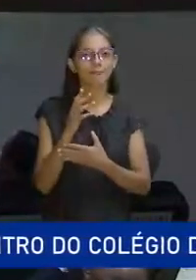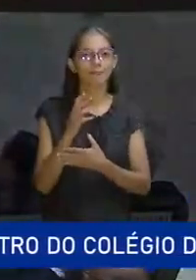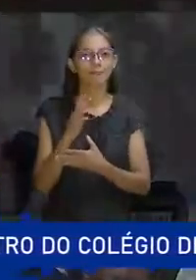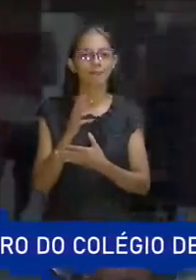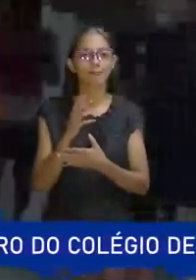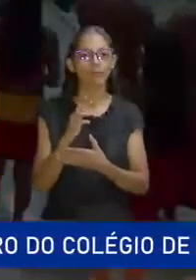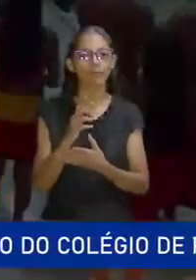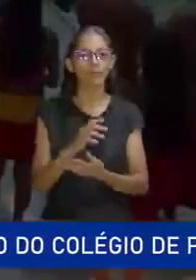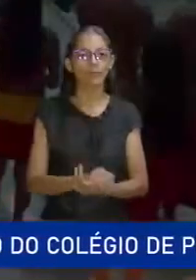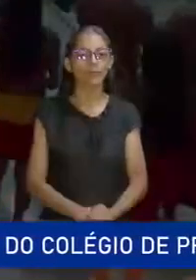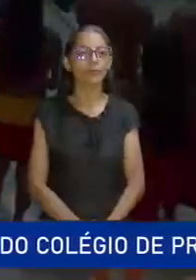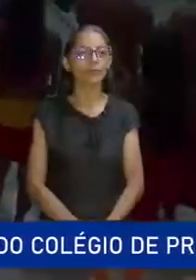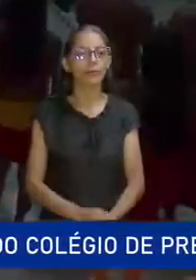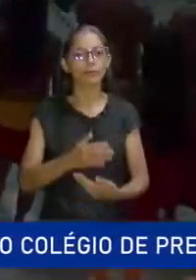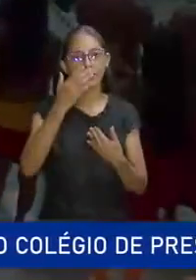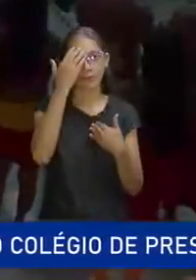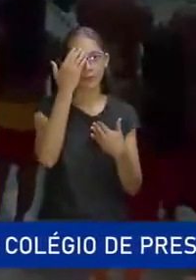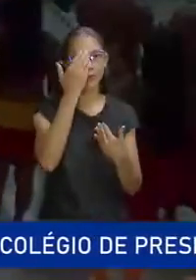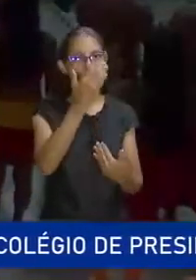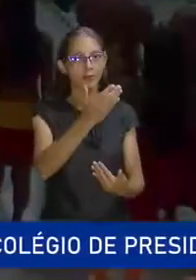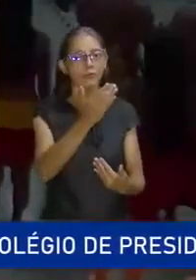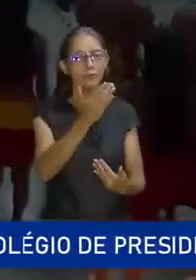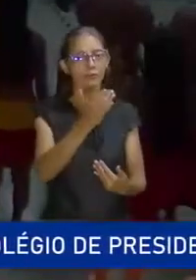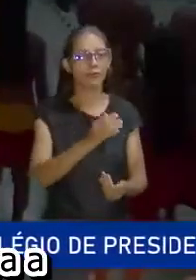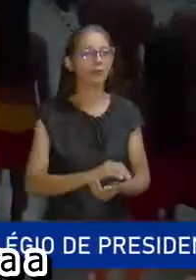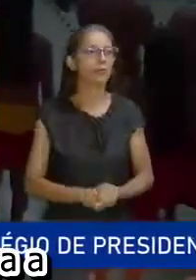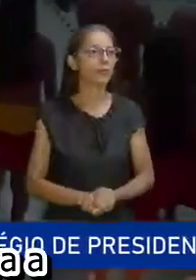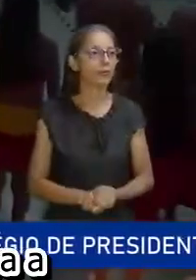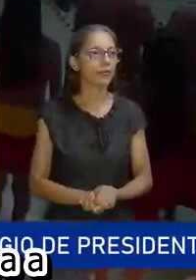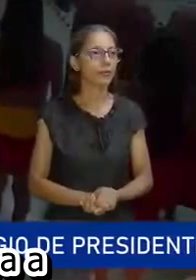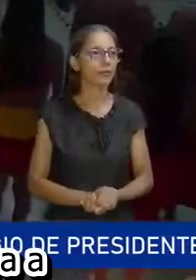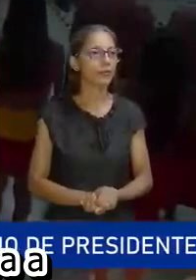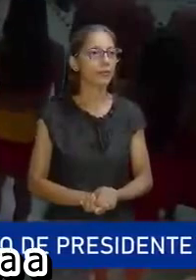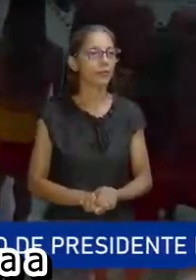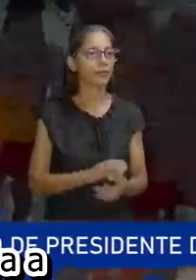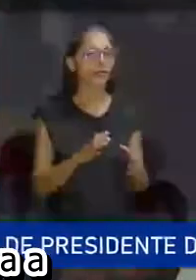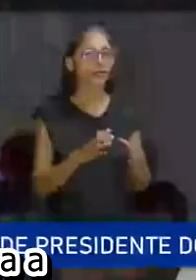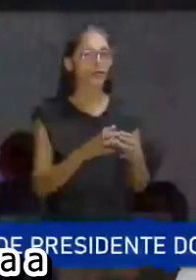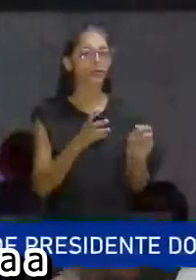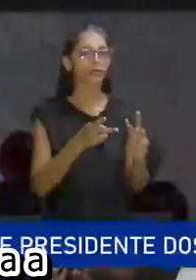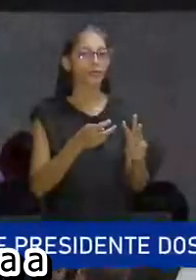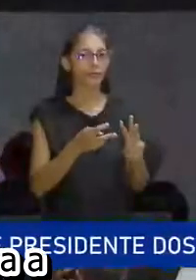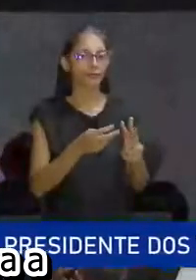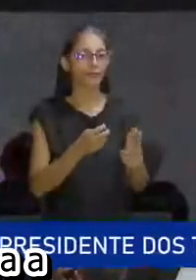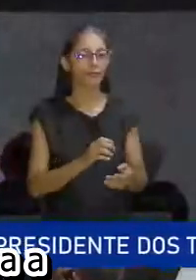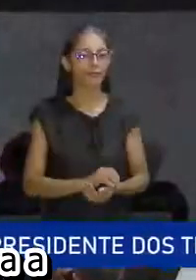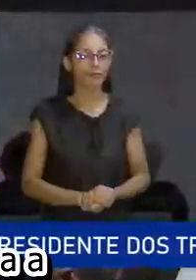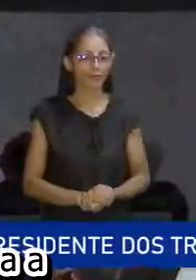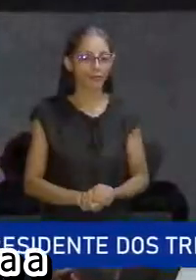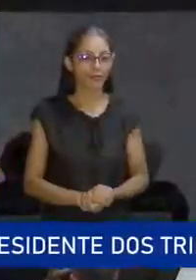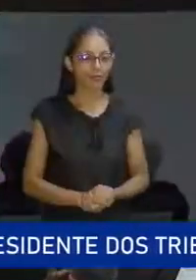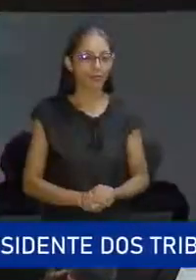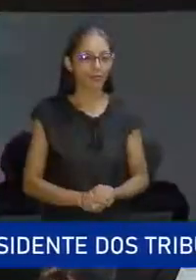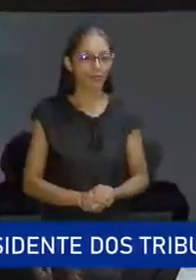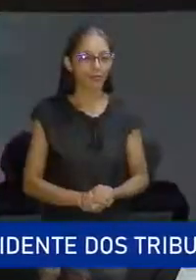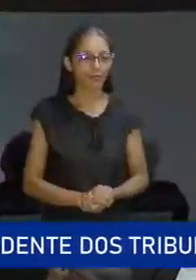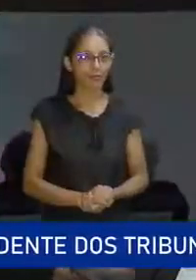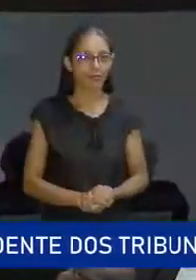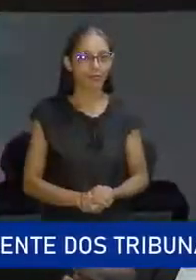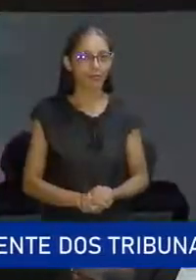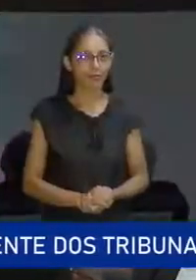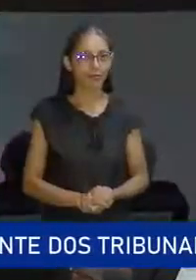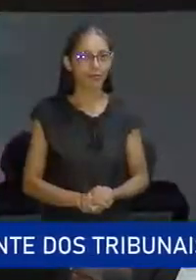Aplausos, agradecendo no auditório aos integrantes da Aldeia Uaiampi que vieram especialmente para a nossa